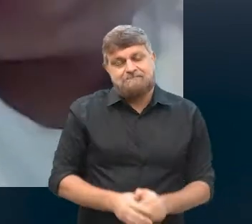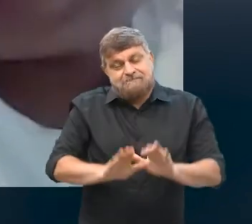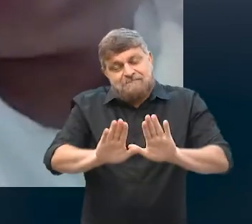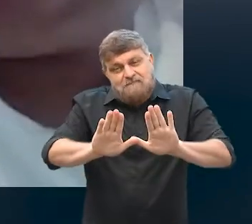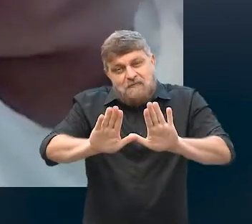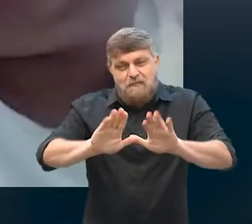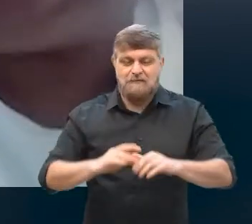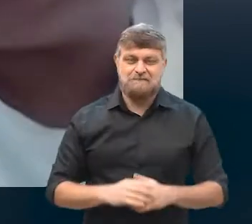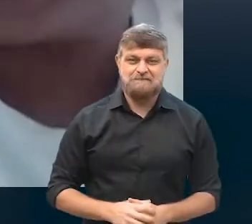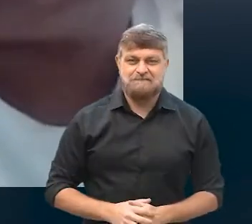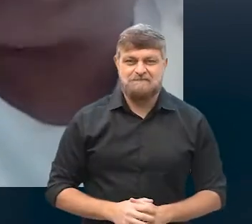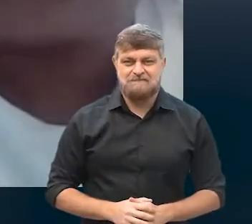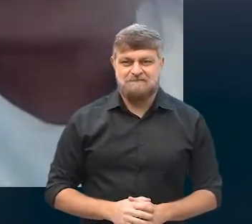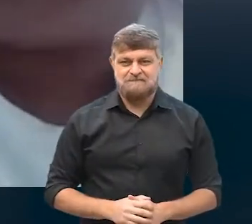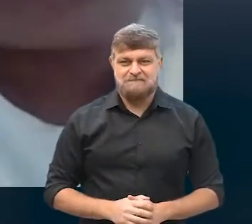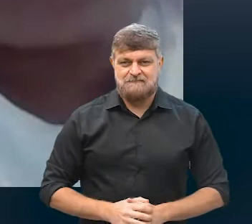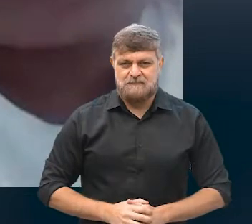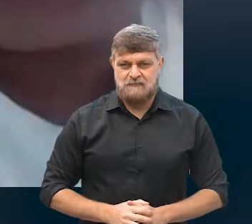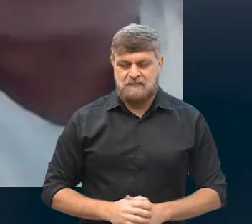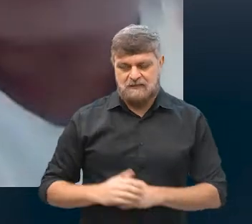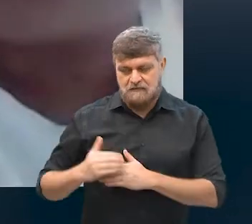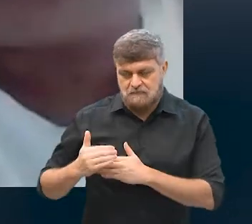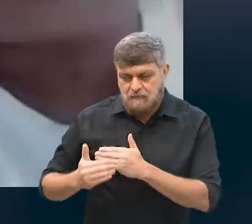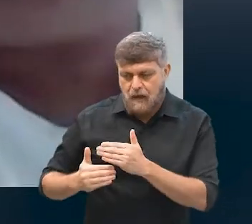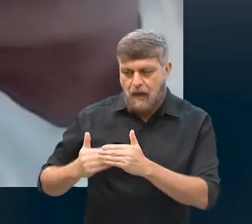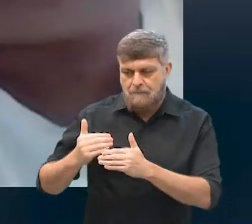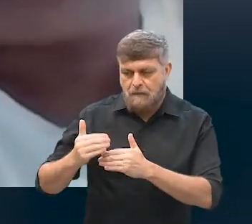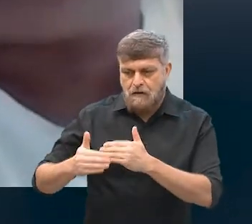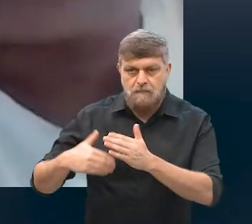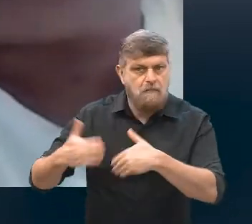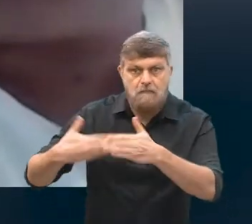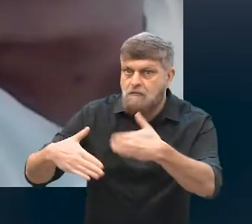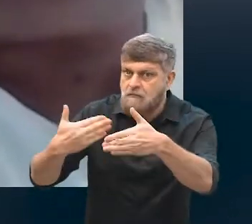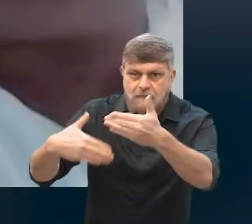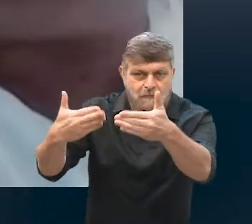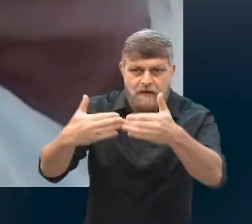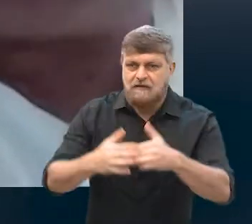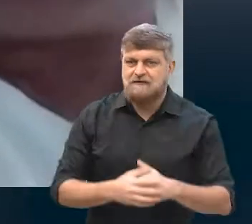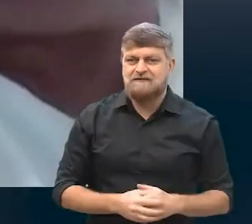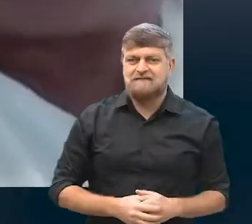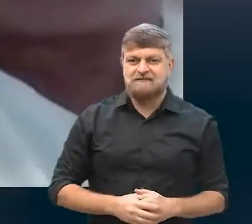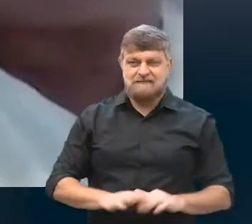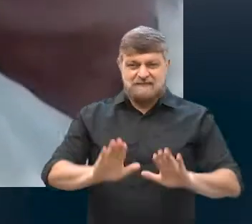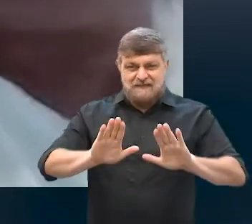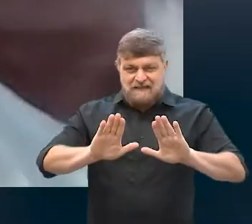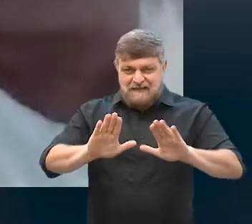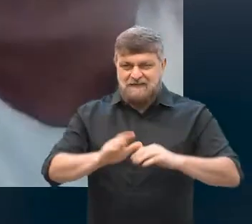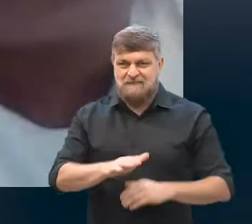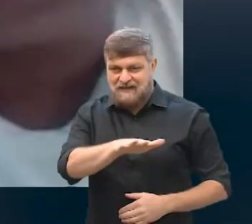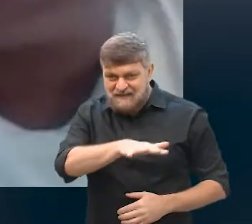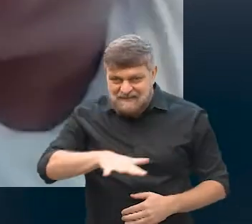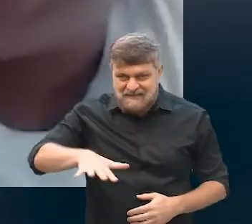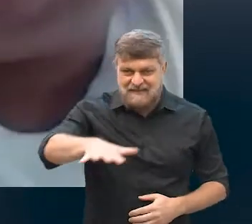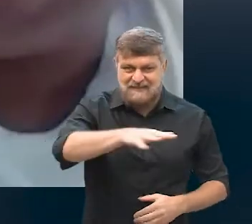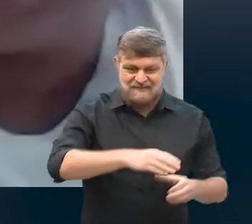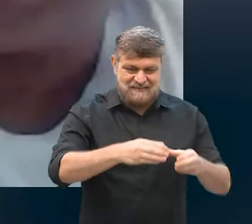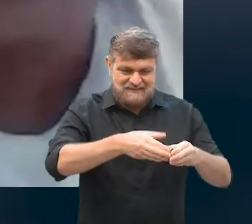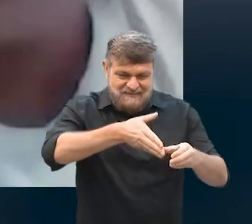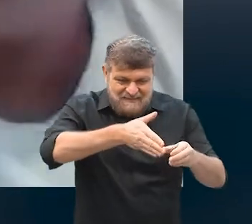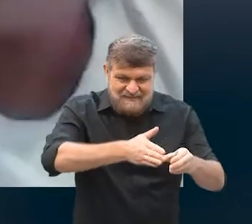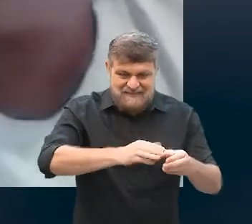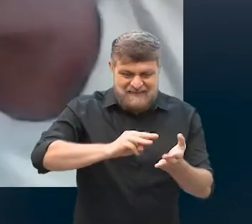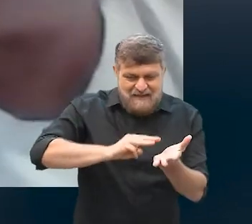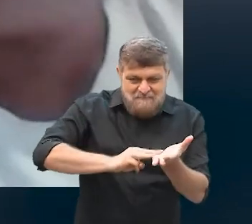bom, isso foi paulatino e mais iba adentrando nas